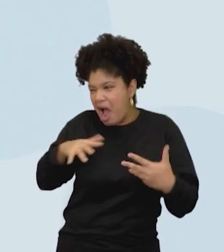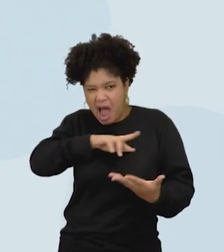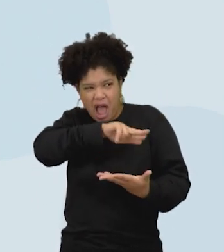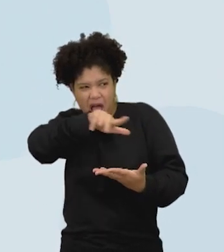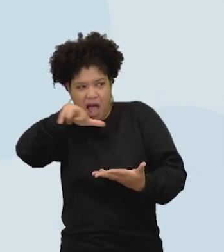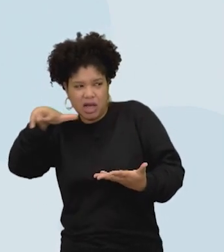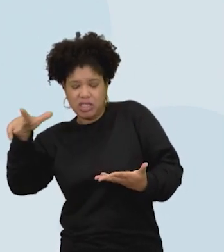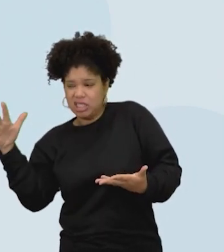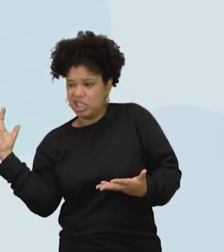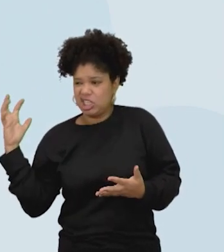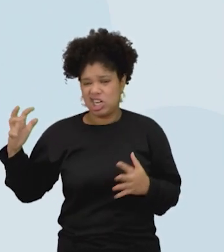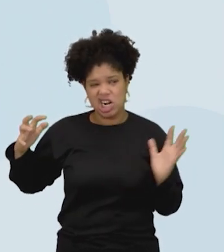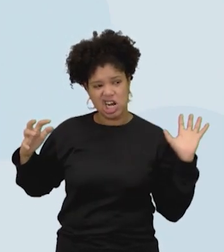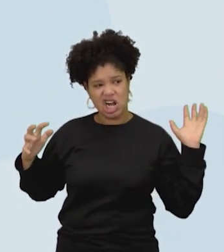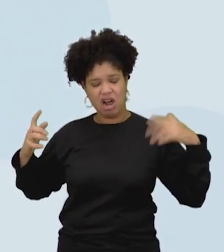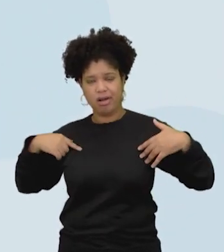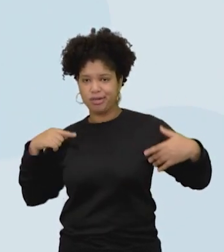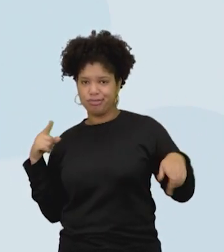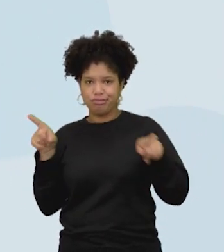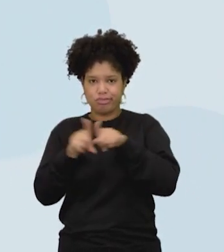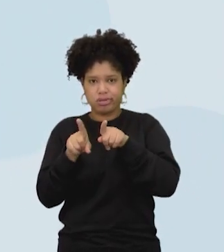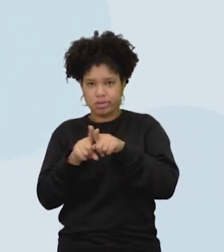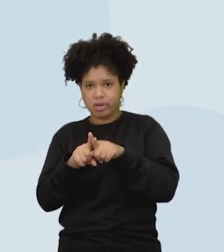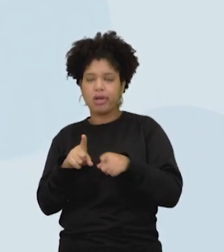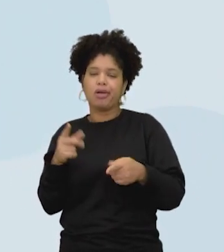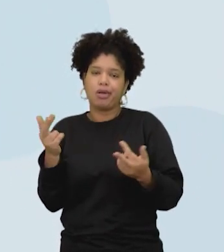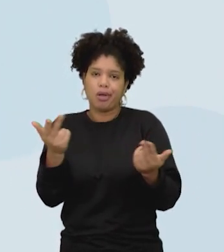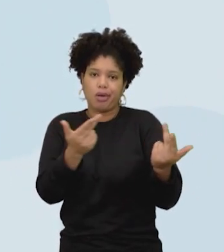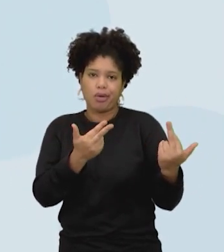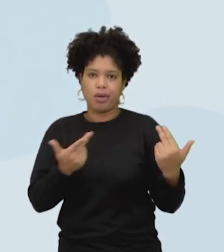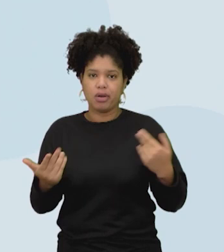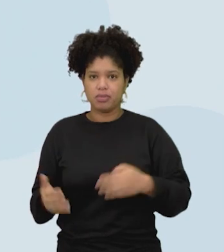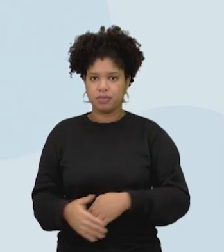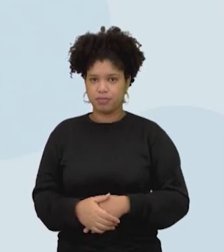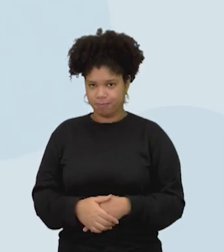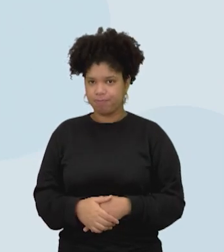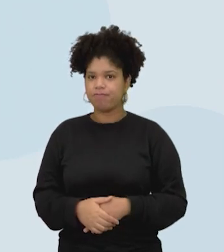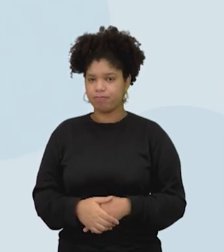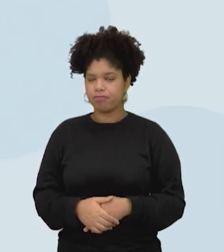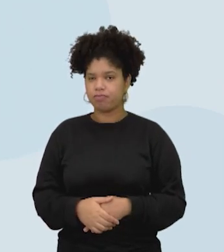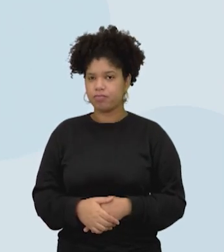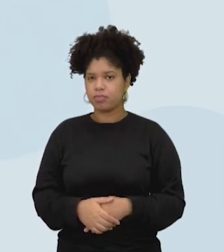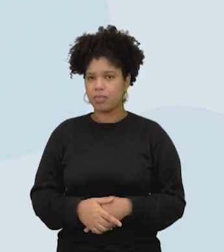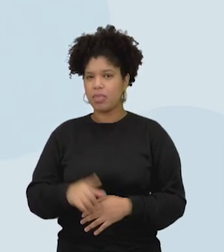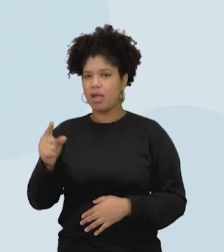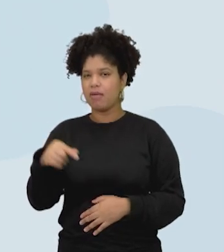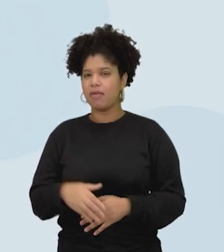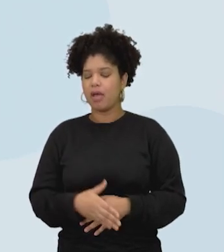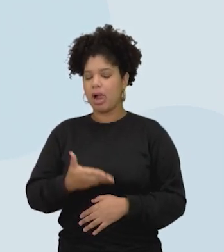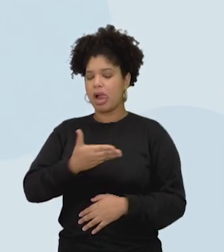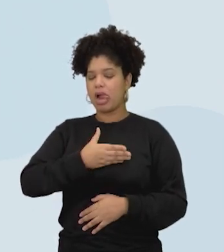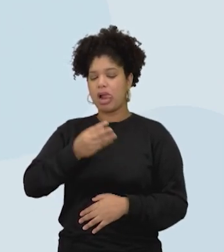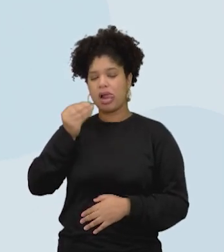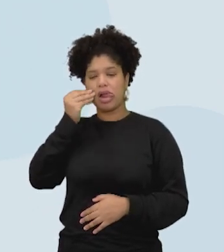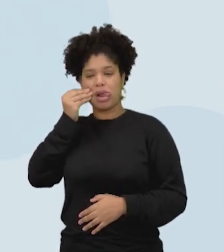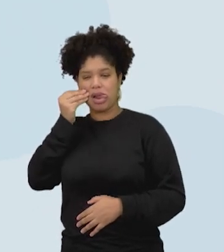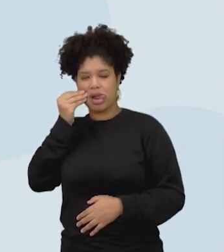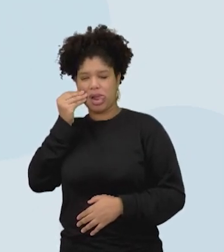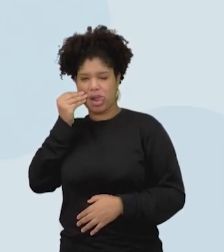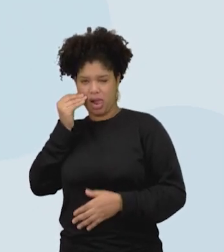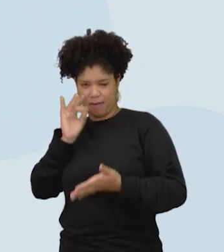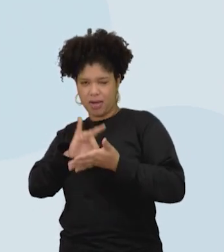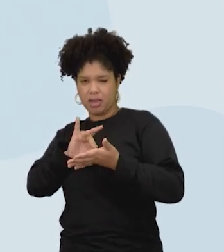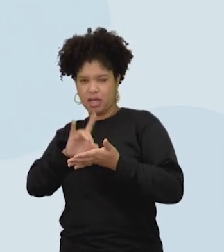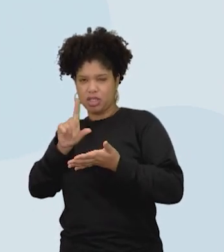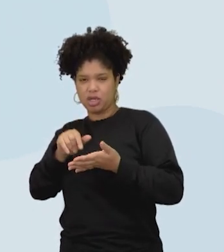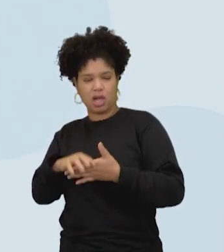fera. Toma um fósforo, acende teu cigarro. O beijo amigo é a véspera do escarro e a mão que afaga é a